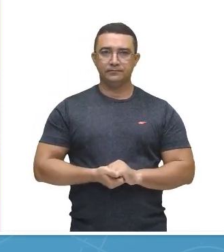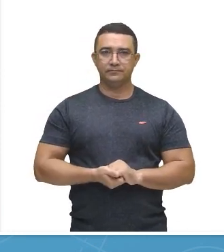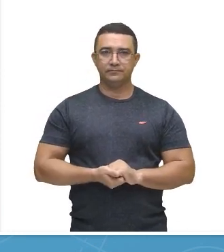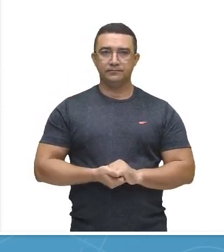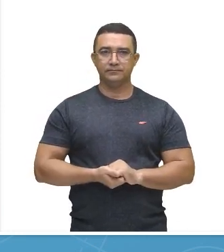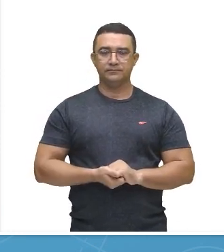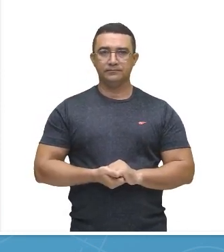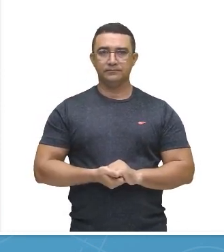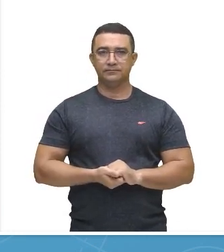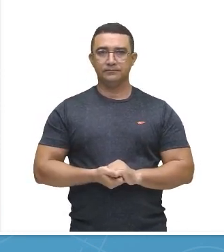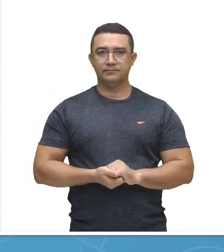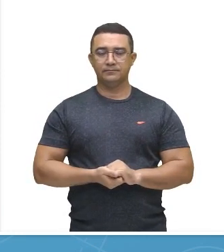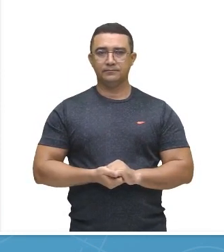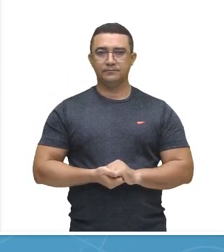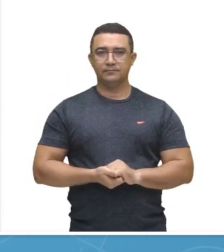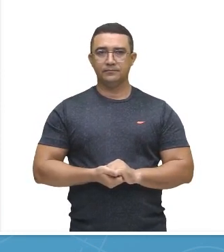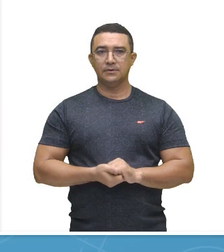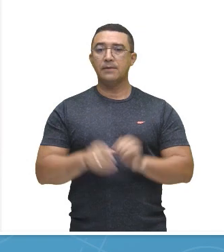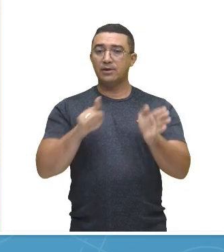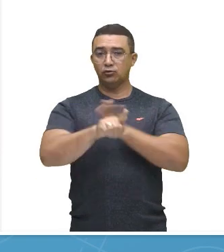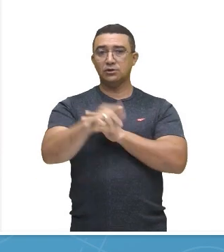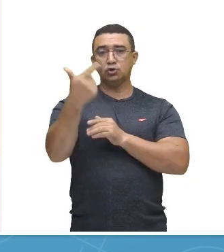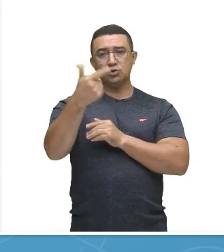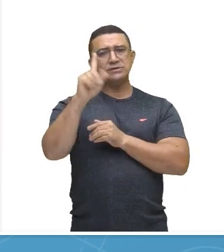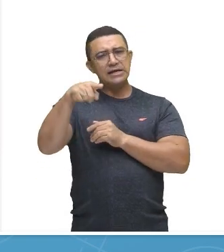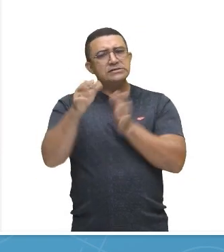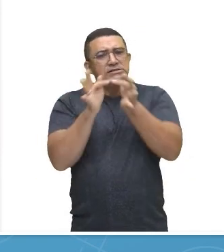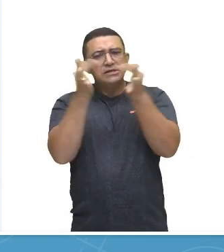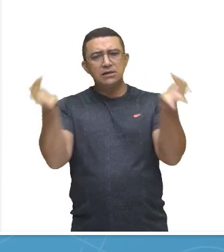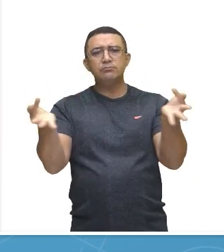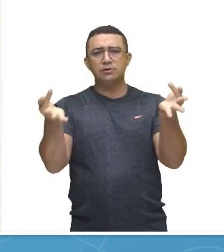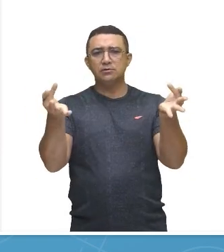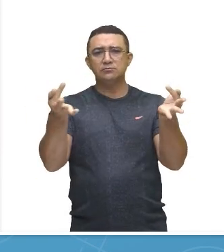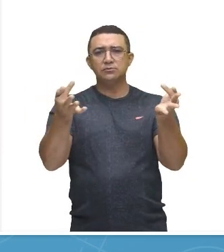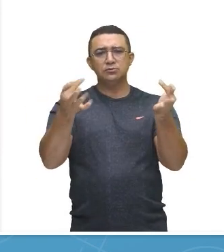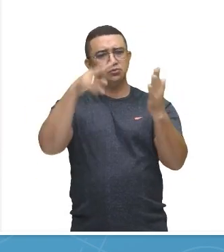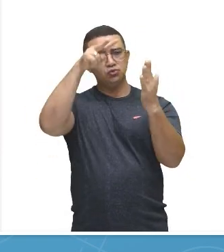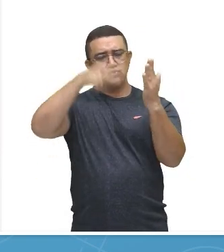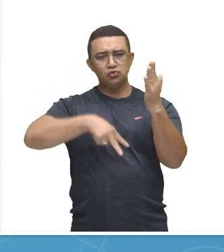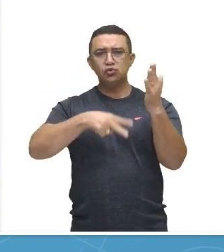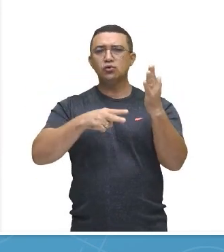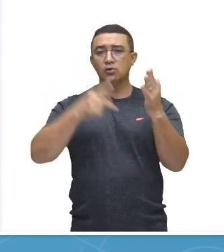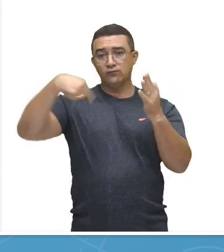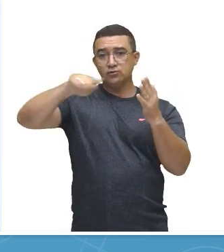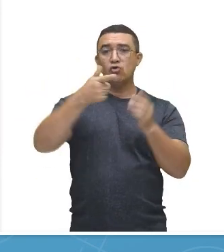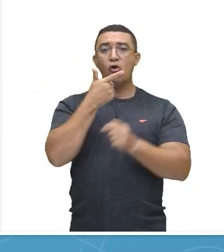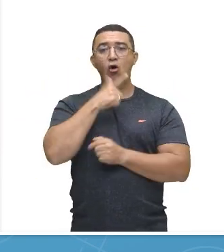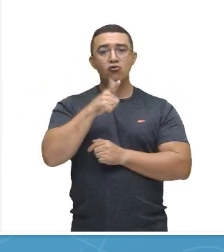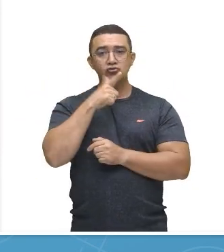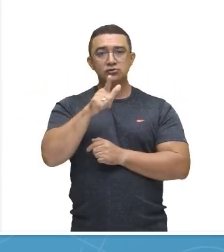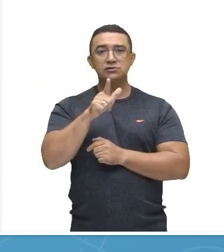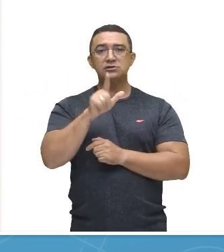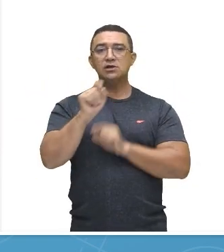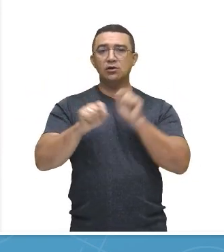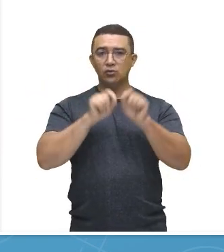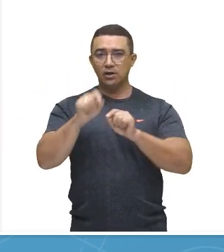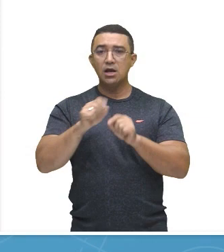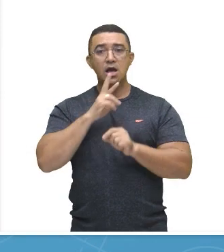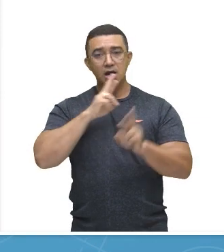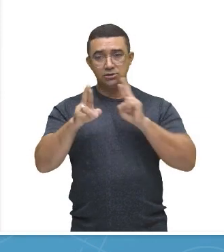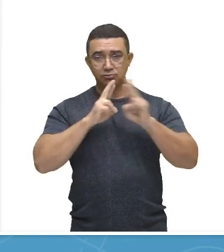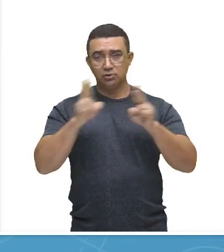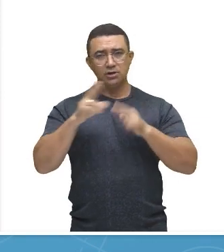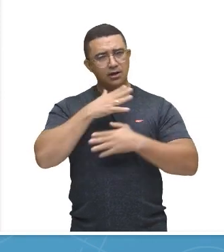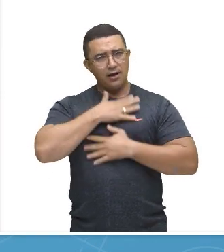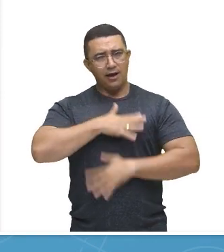bem direta, bem simples também ali, toda ela na cartela. Olha aí, toda na cartela para que você consiga responder com